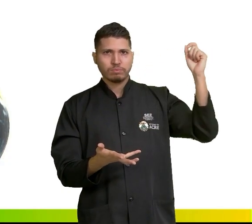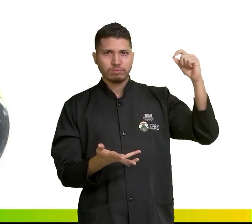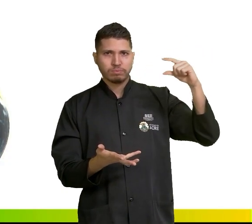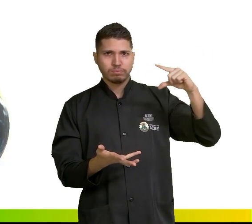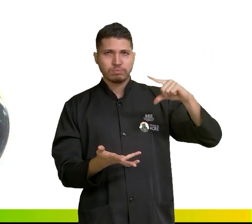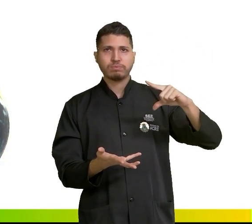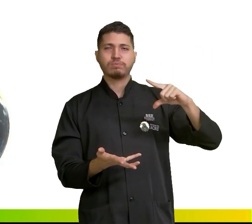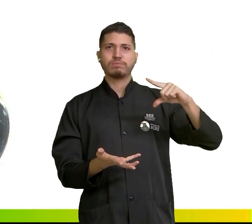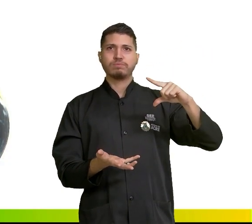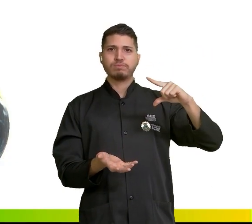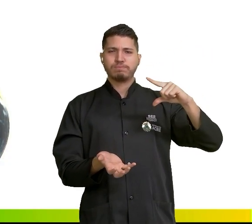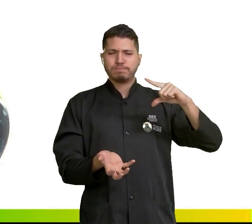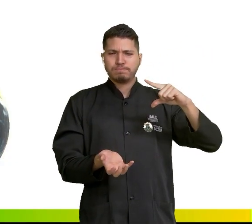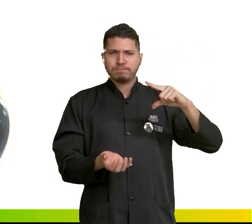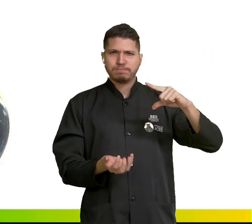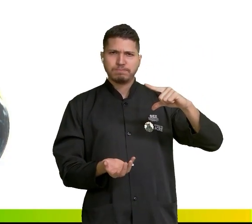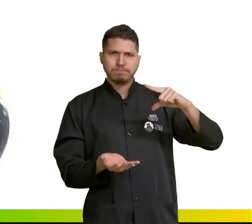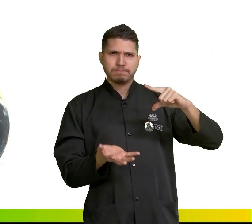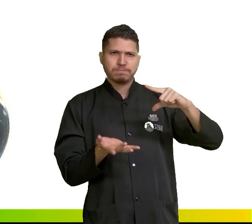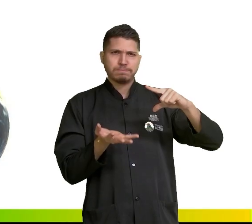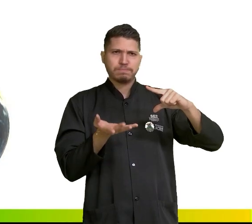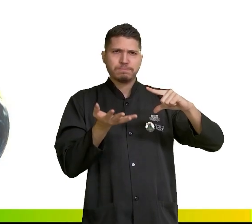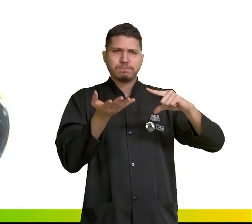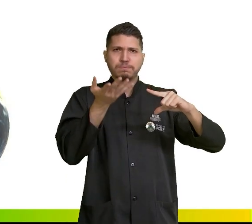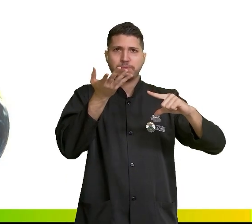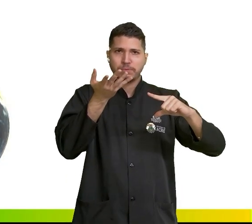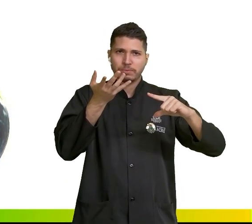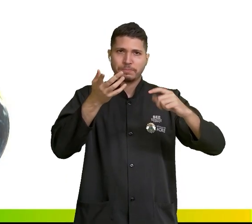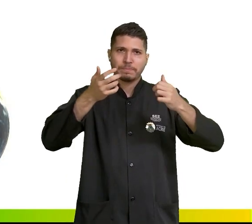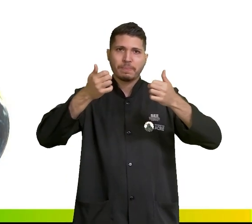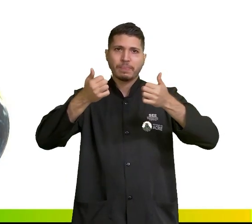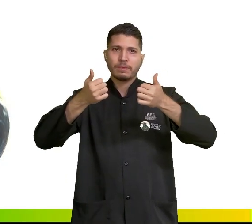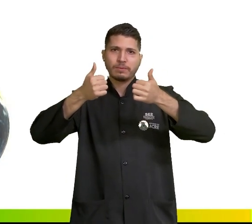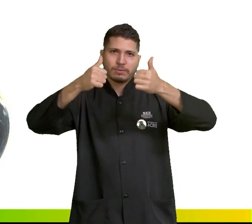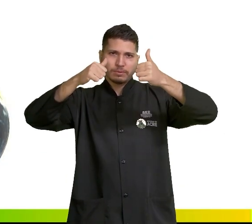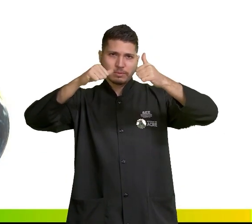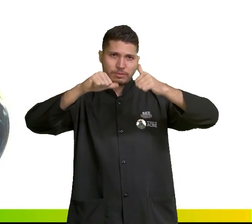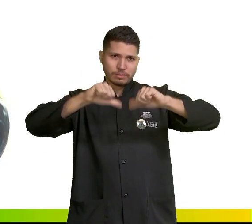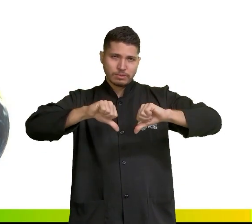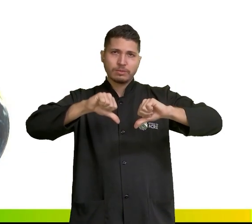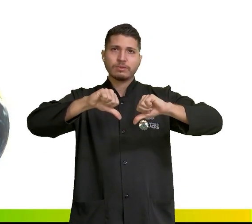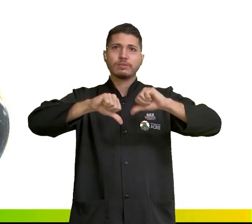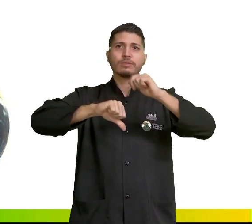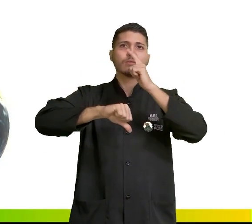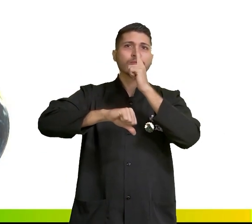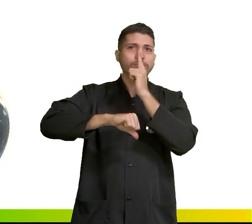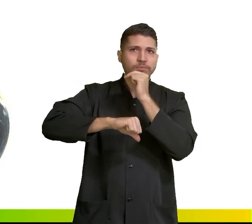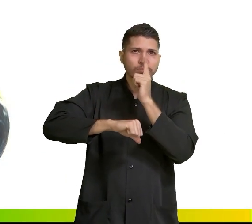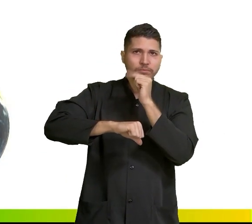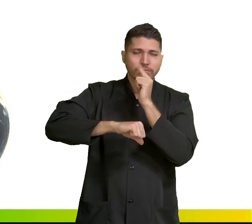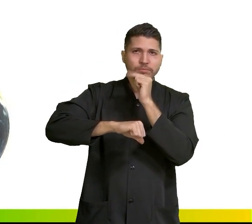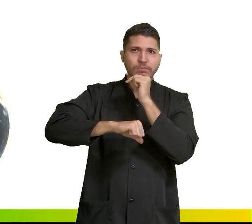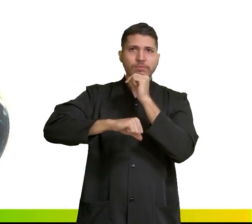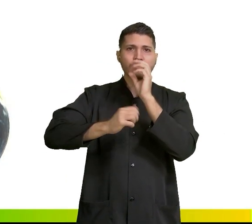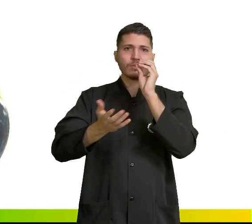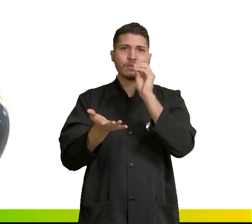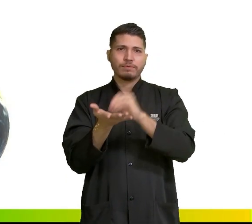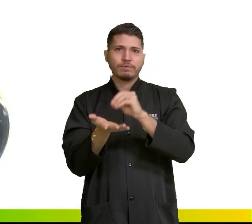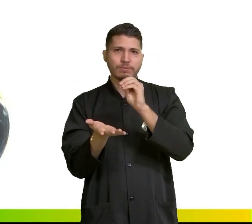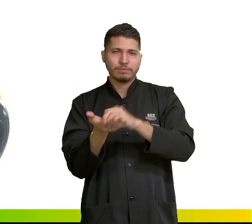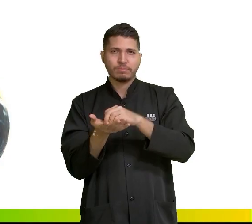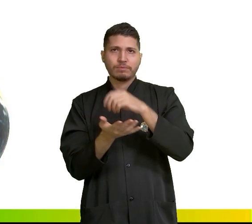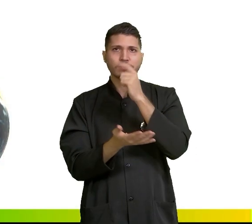a existência de crises hídricas. O que seriam crises hídricas, professora? A gente pode citar a falta de água, que